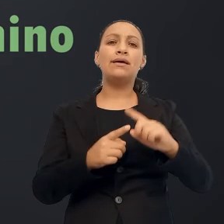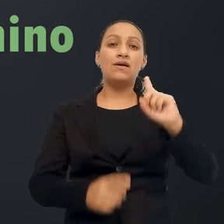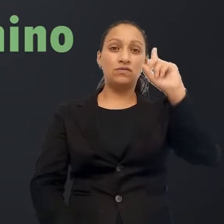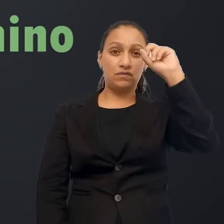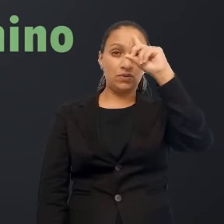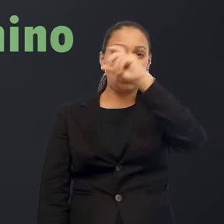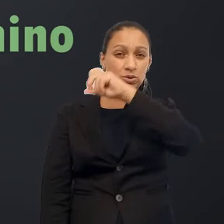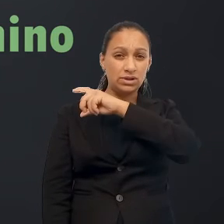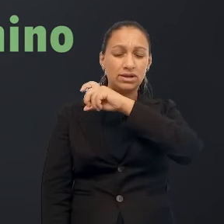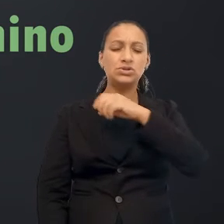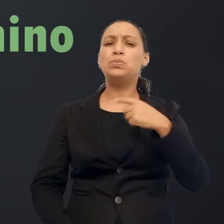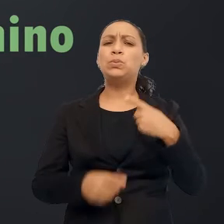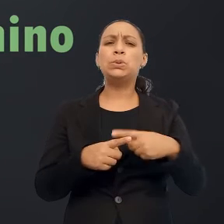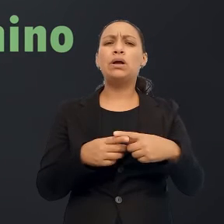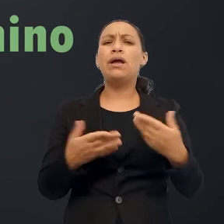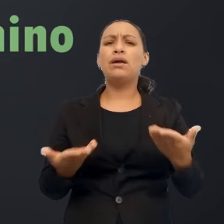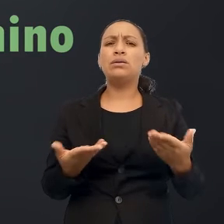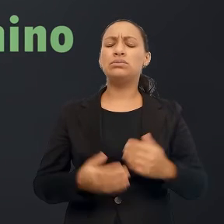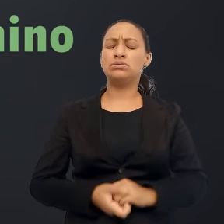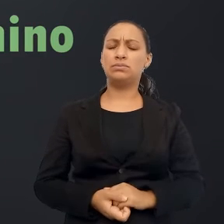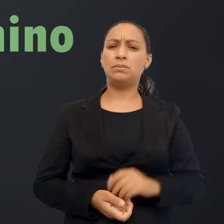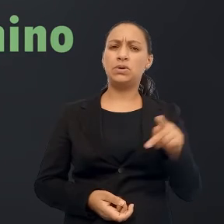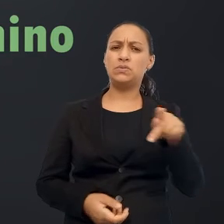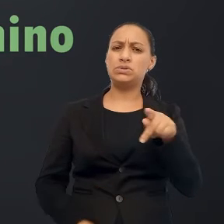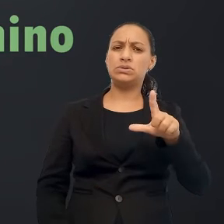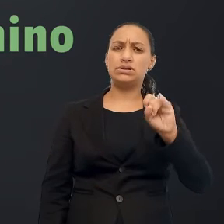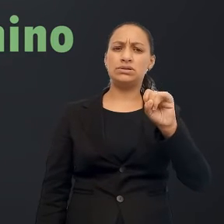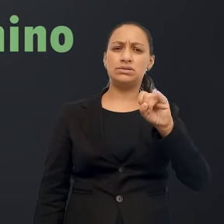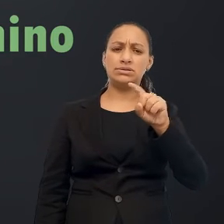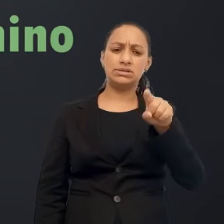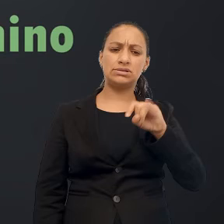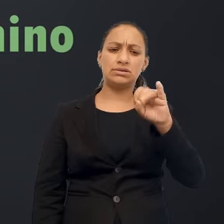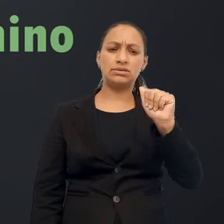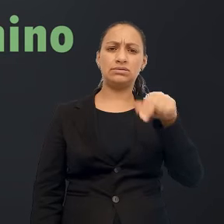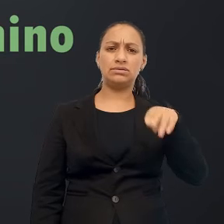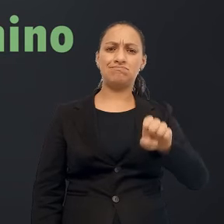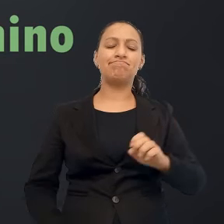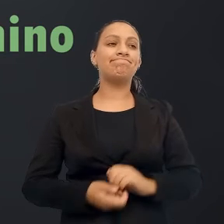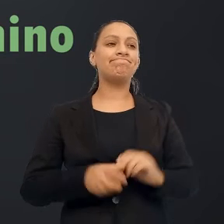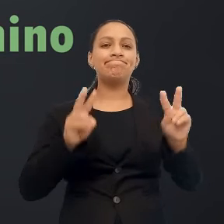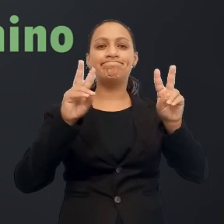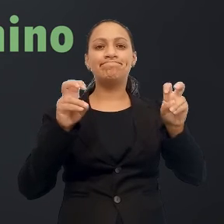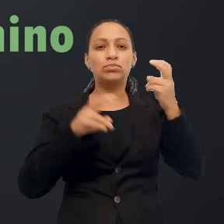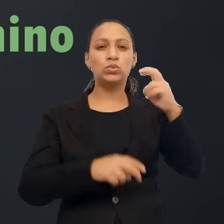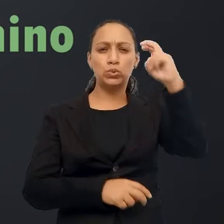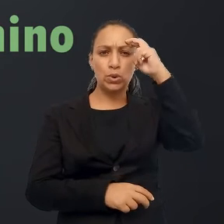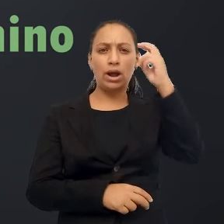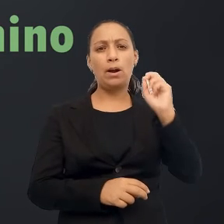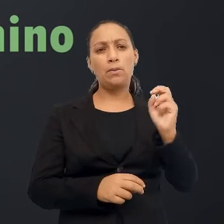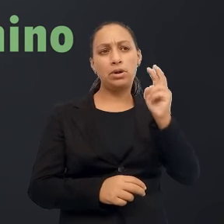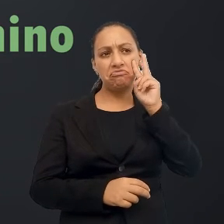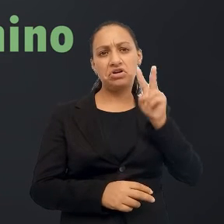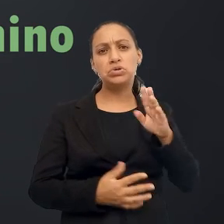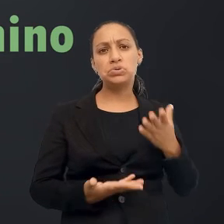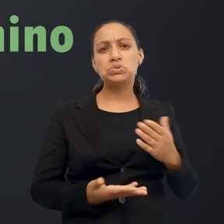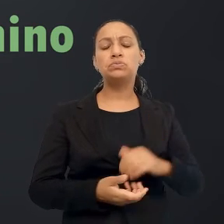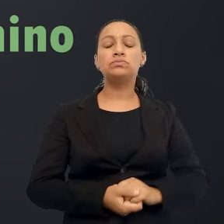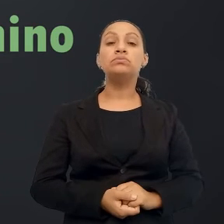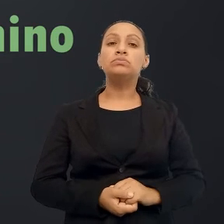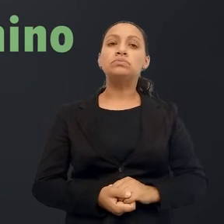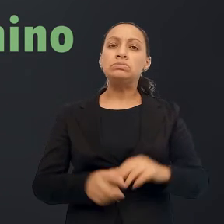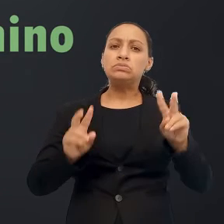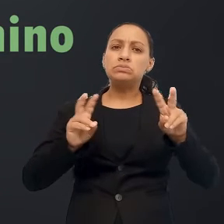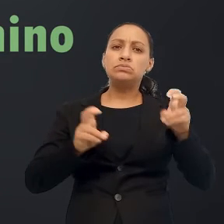tão grande, professora Elisiana? A questão cultural, ao meu ver. A questão cultural